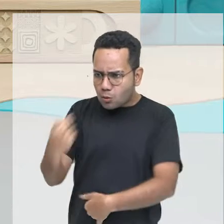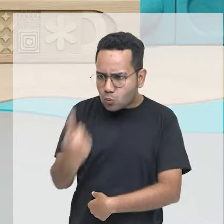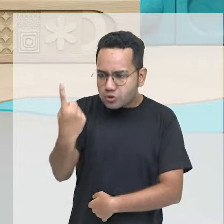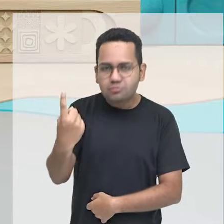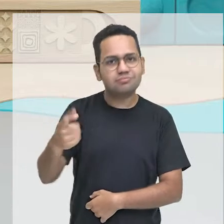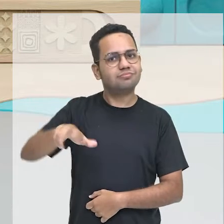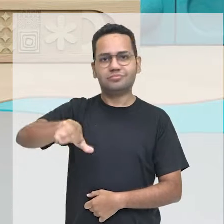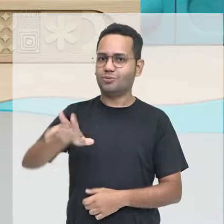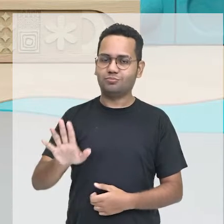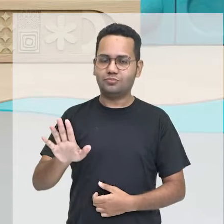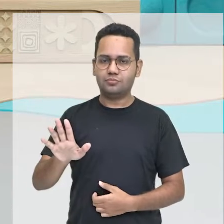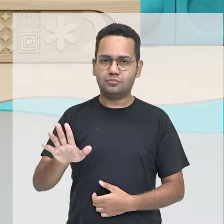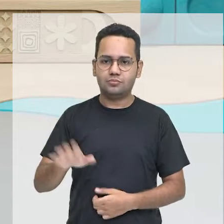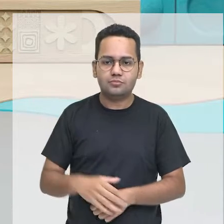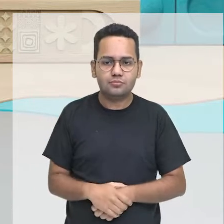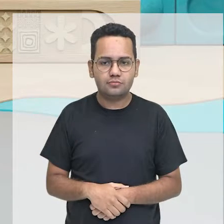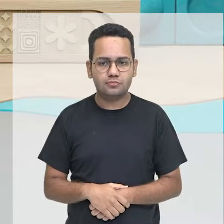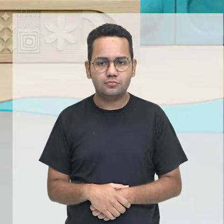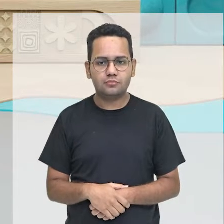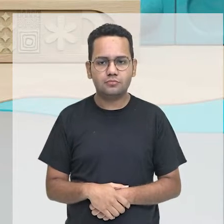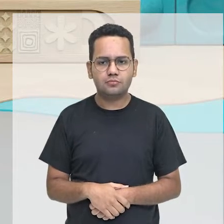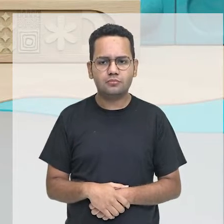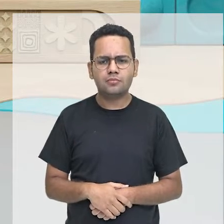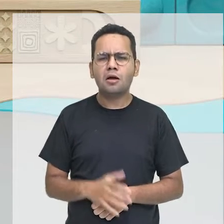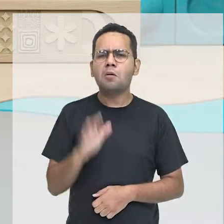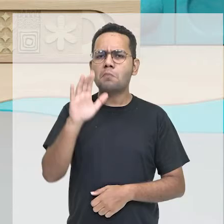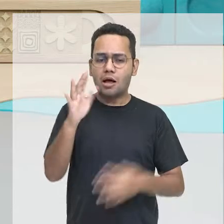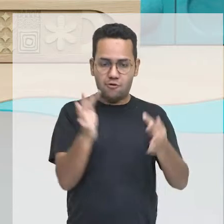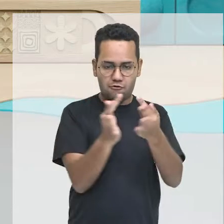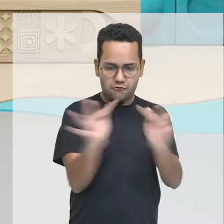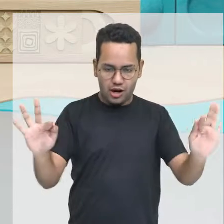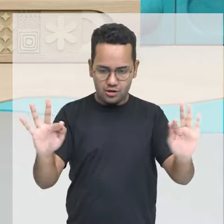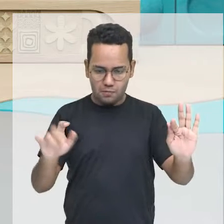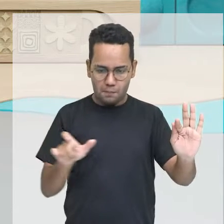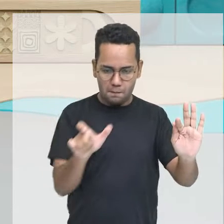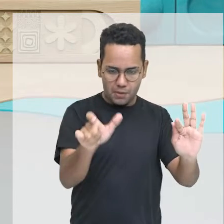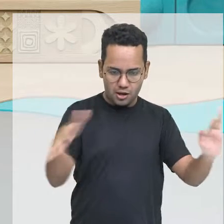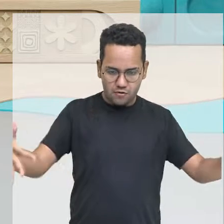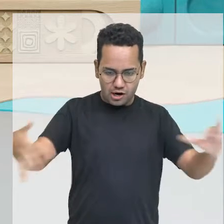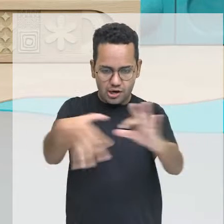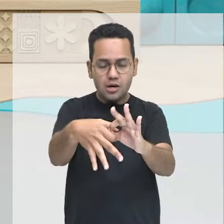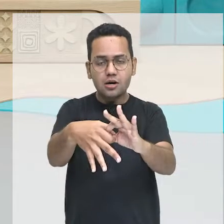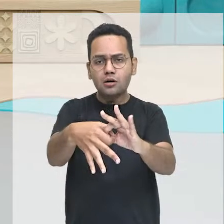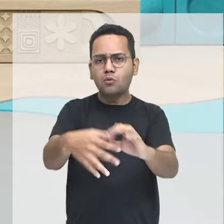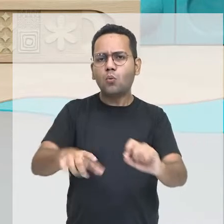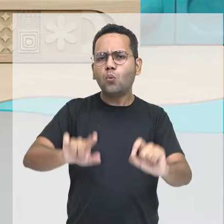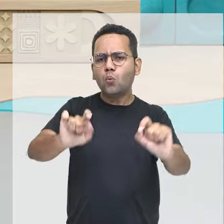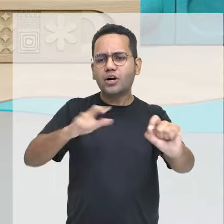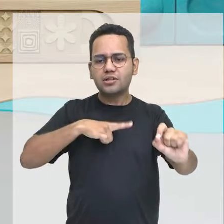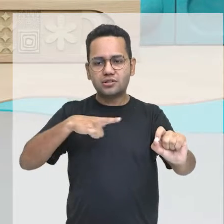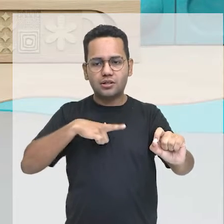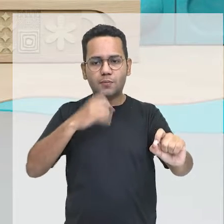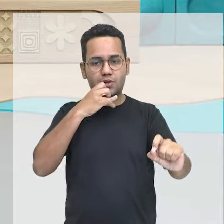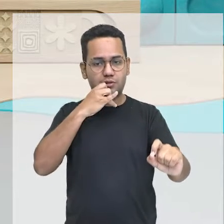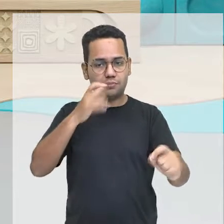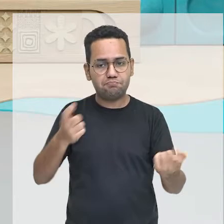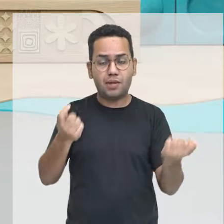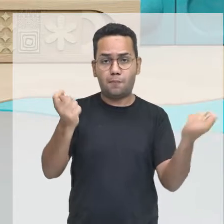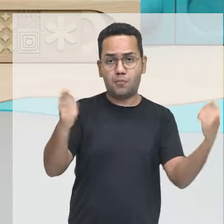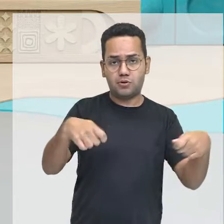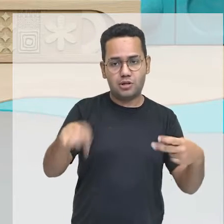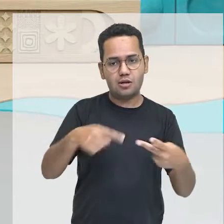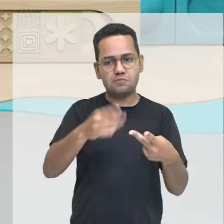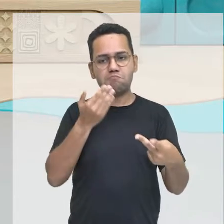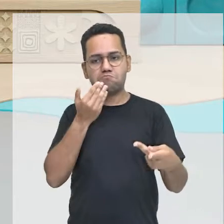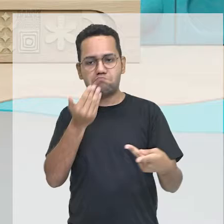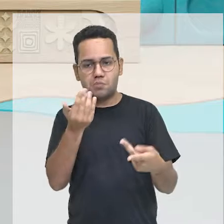tá? Eles geralmente indicam, né, a capacidade, permissão, possibilidade, obrigação ou vontade de uma ação. Então, eles sempre vão